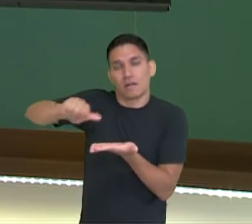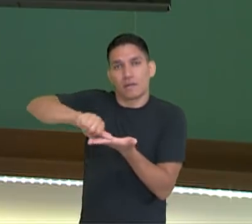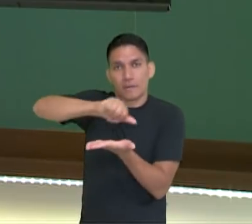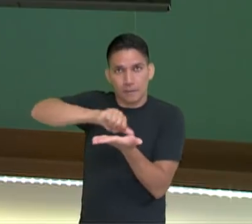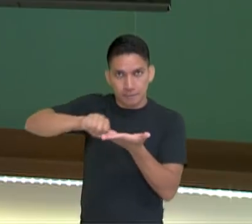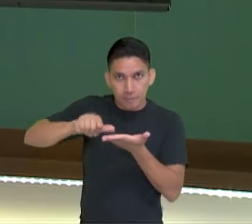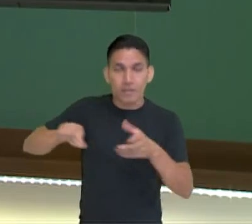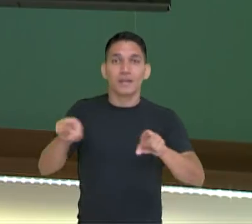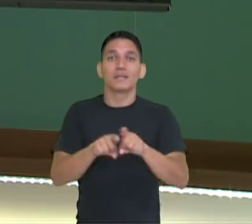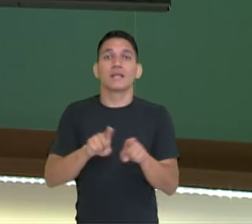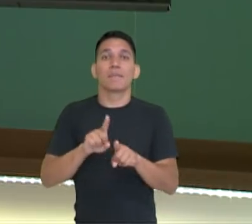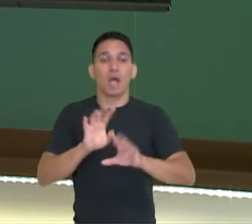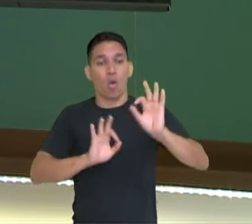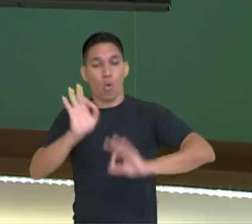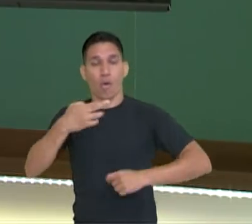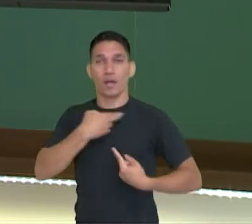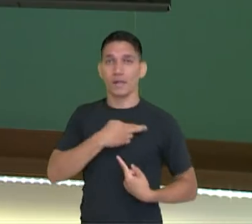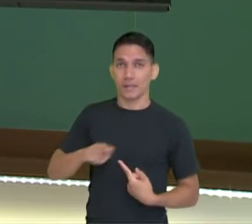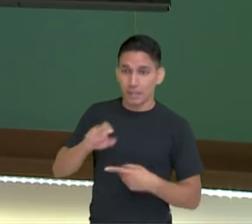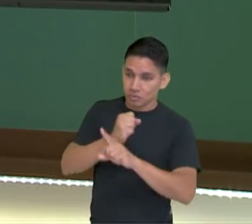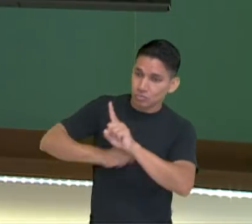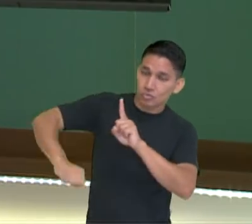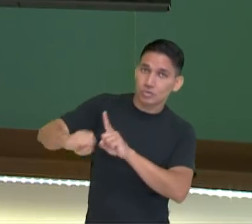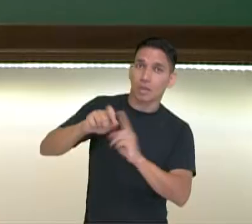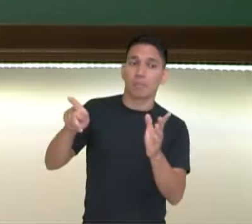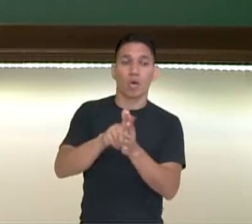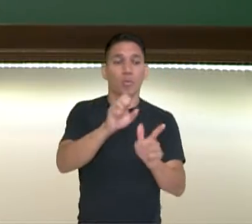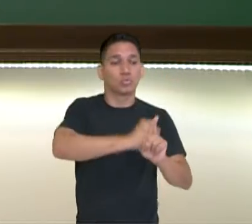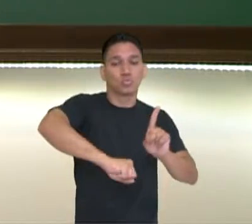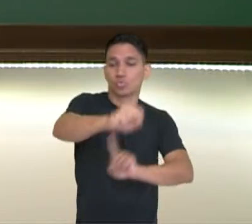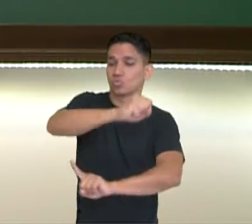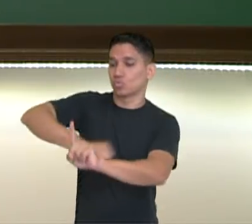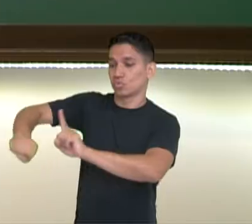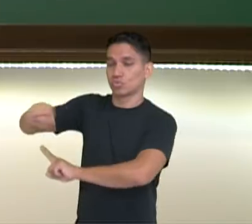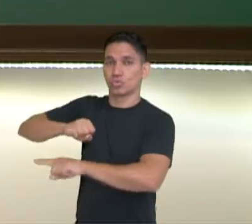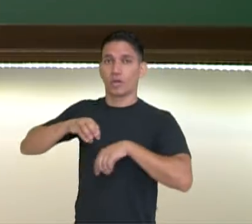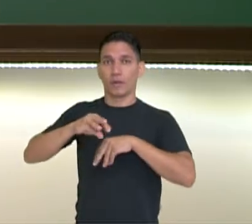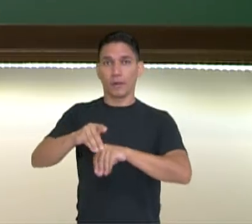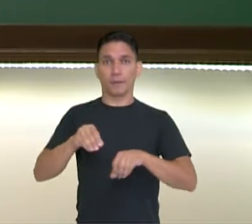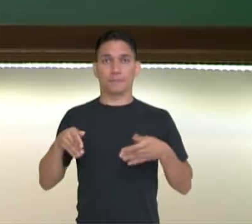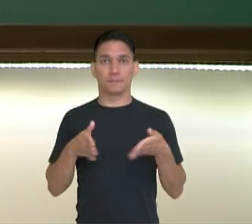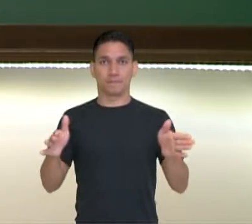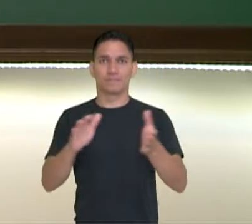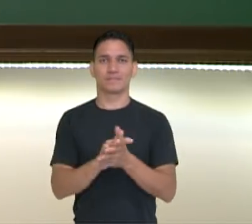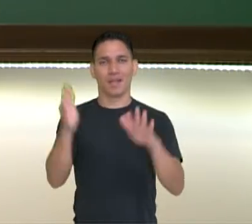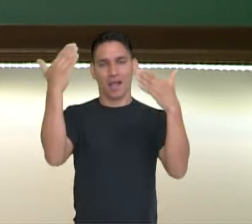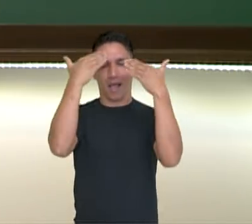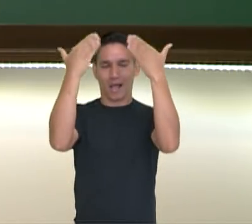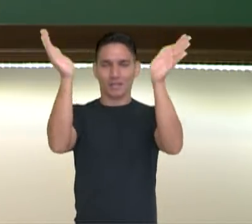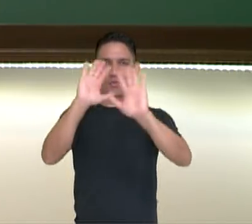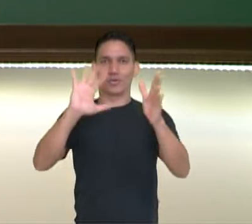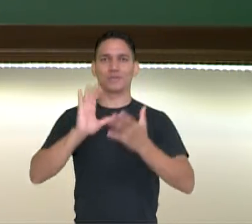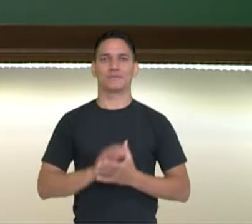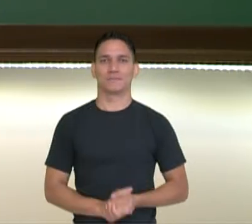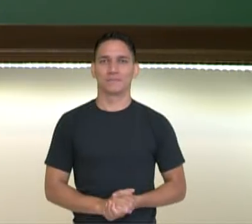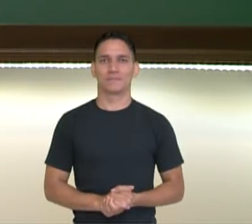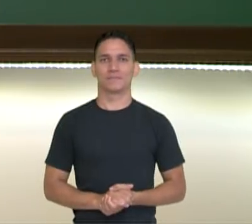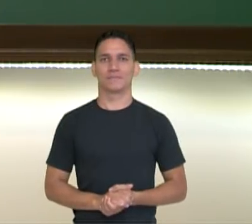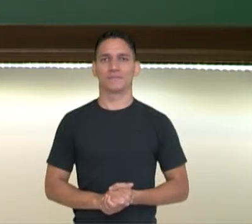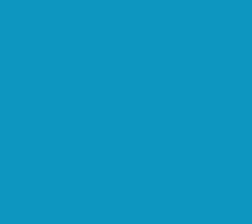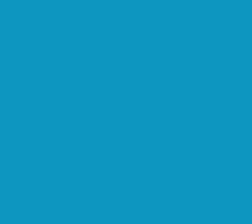organização religiosa e social das sociedades mesopotâmicas. Então, agradeço a todos e até a próxima.